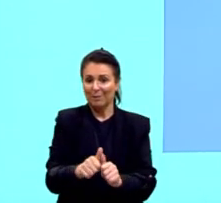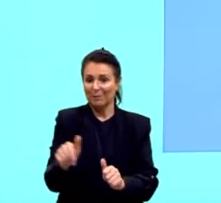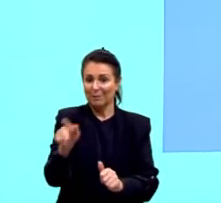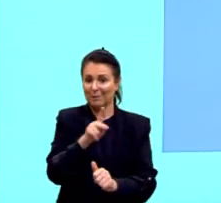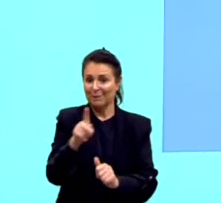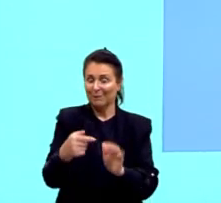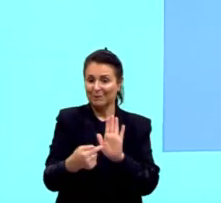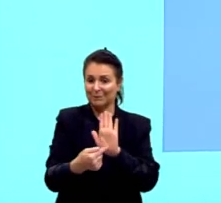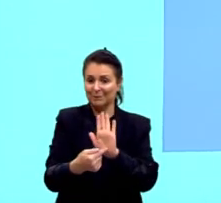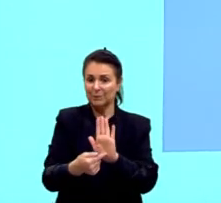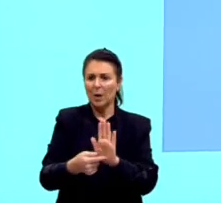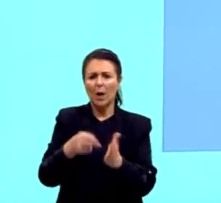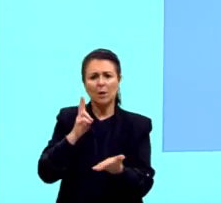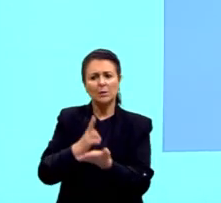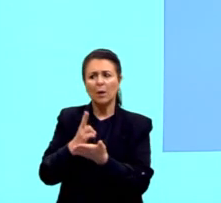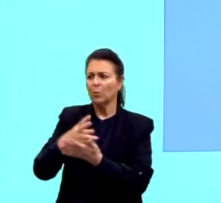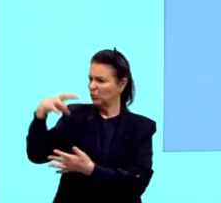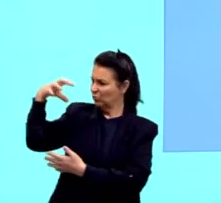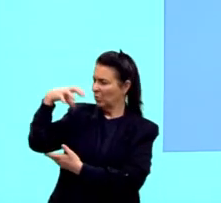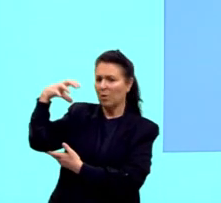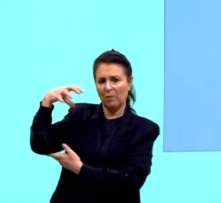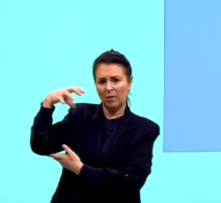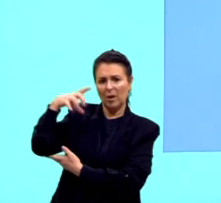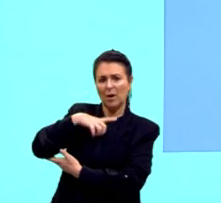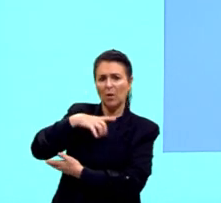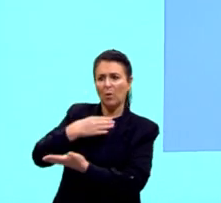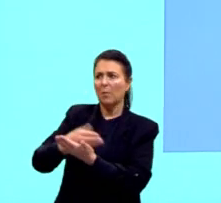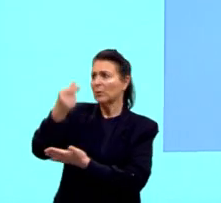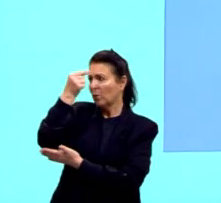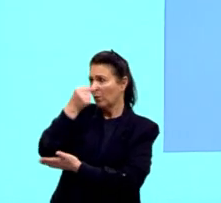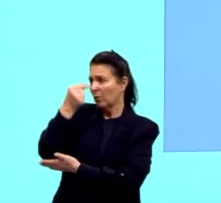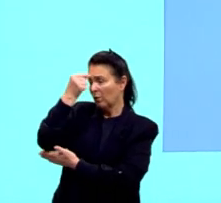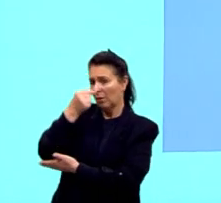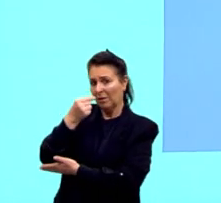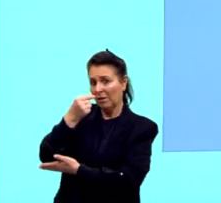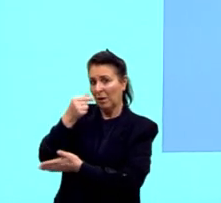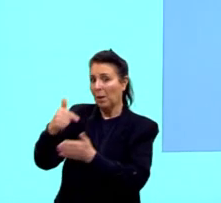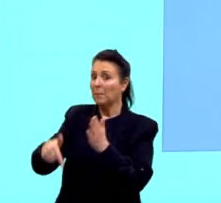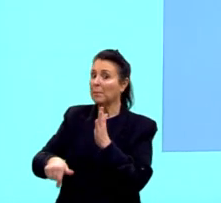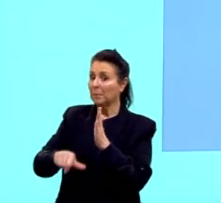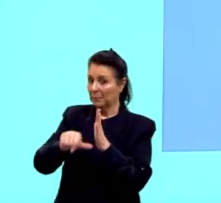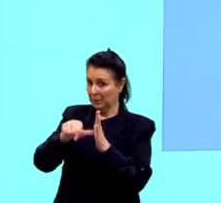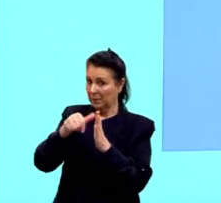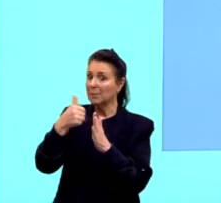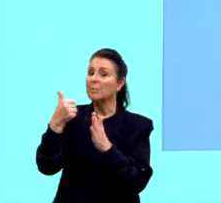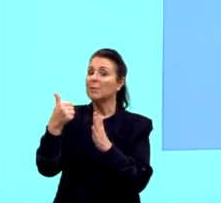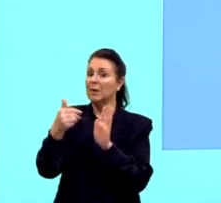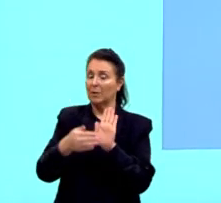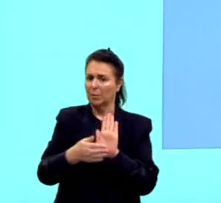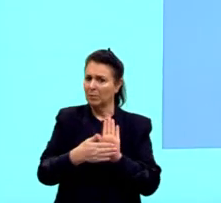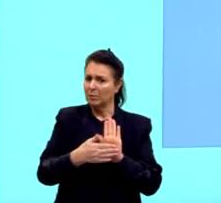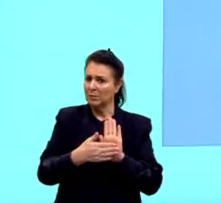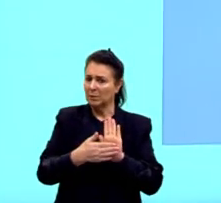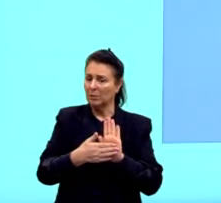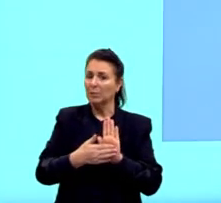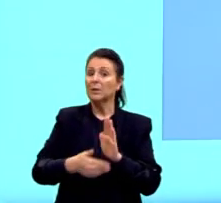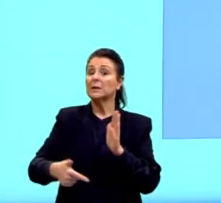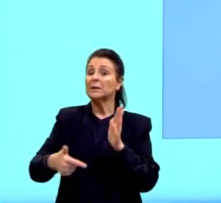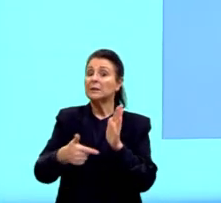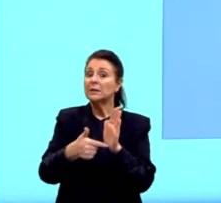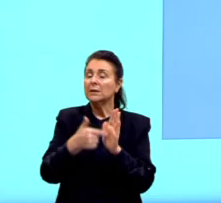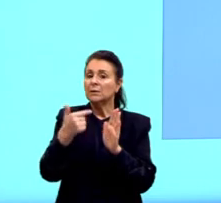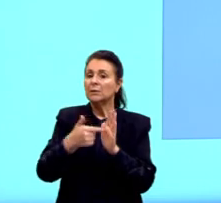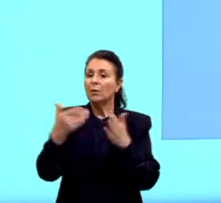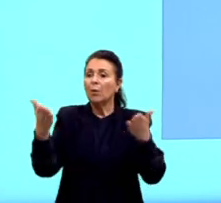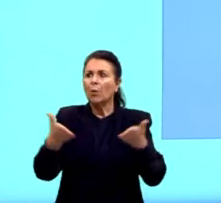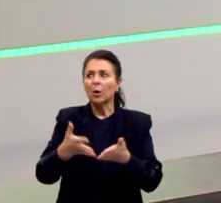também é sempre que chove fica o resfriado primeira dedução na primeira proposição segunda